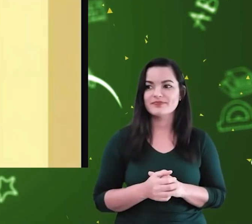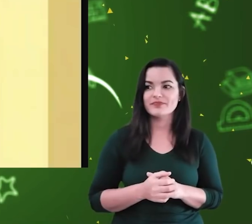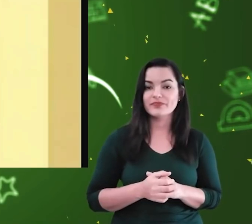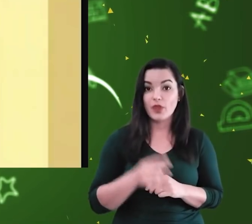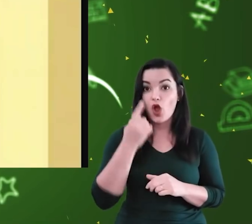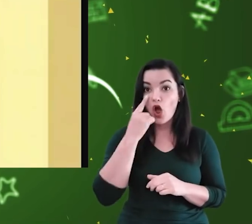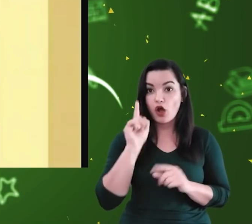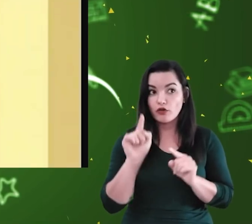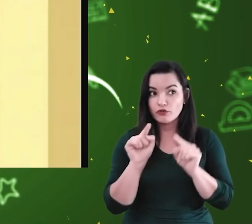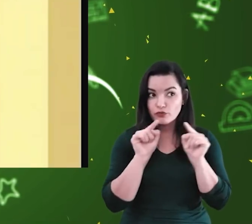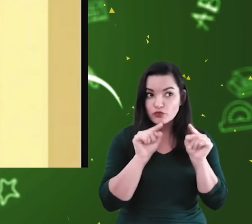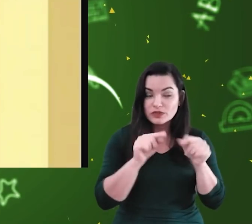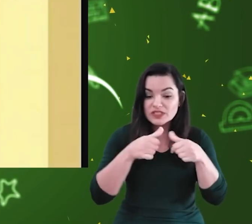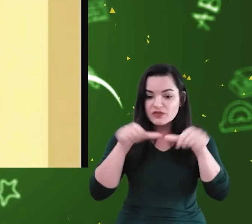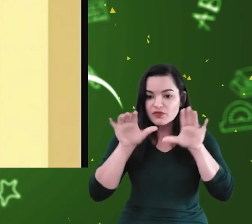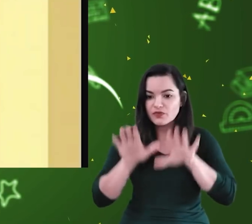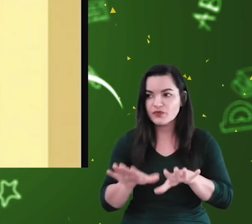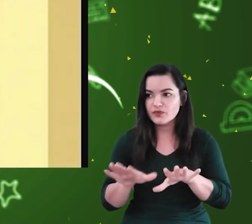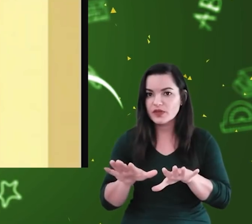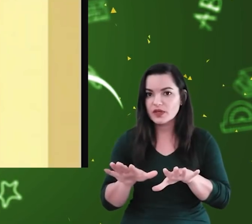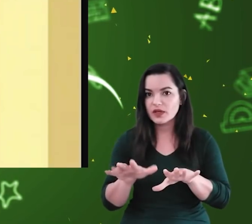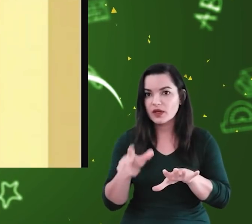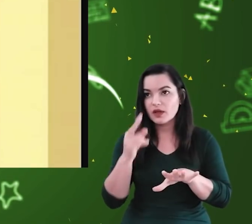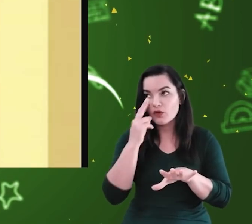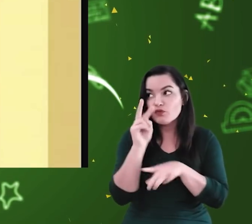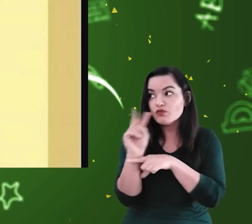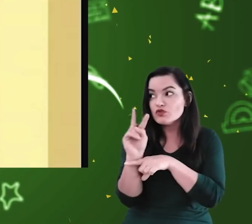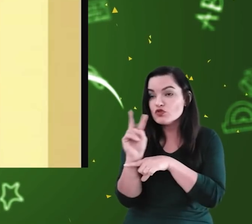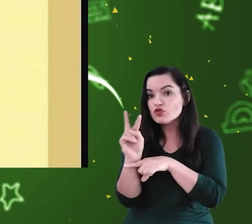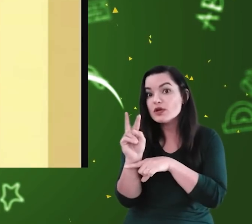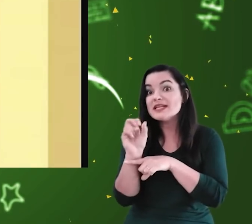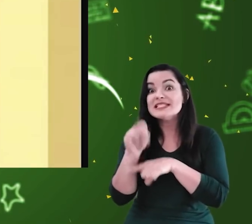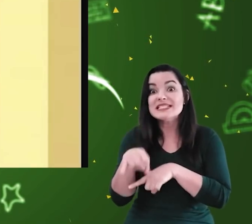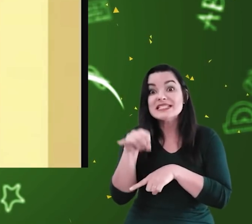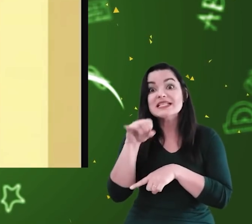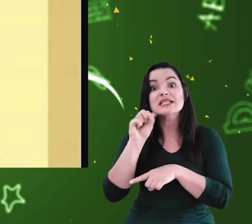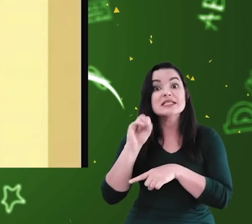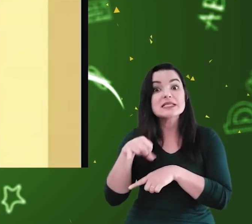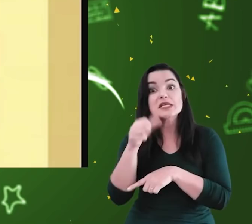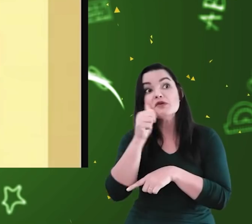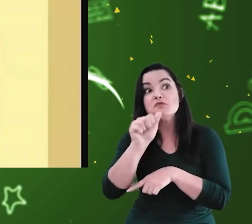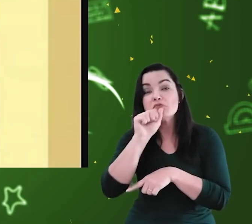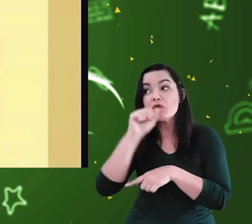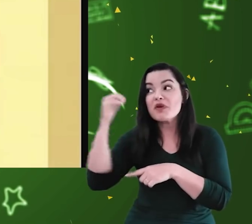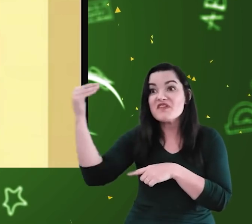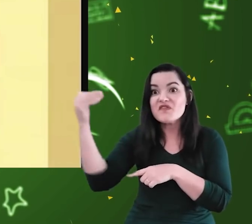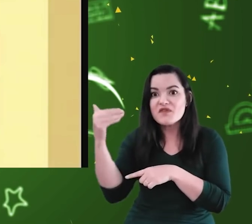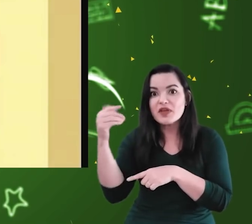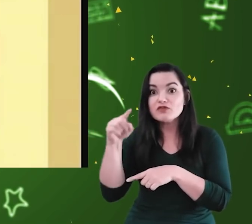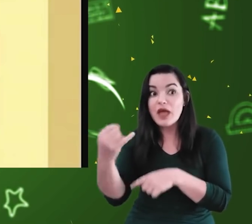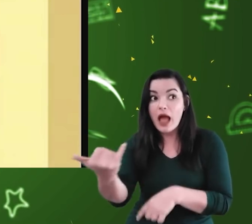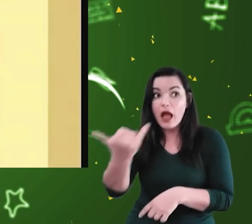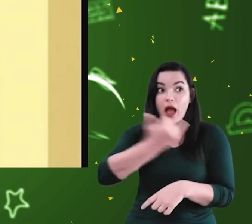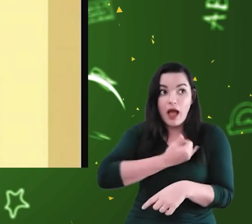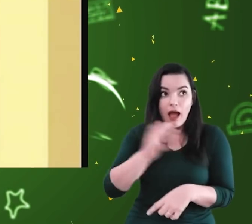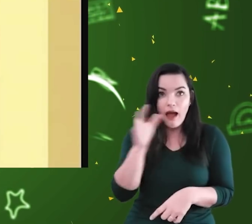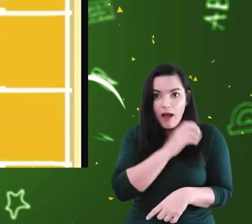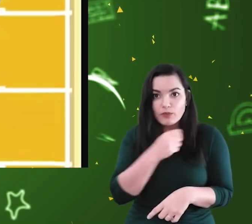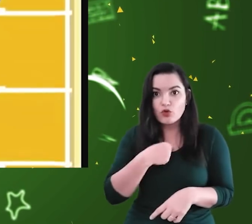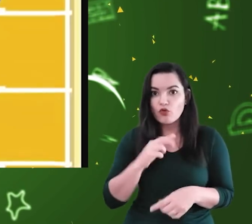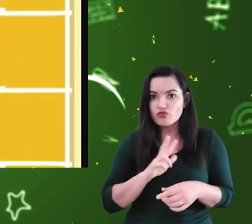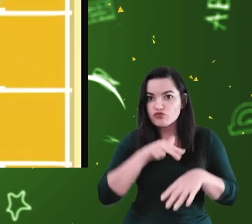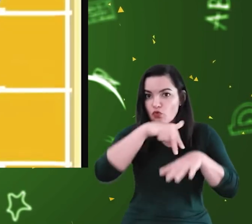Você fica aqui vigiando pra ver se a mamãe vem. Se ela vier, você me avisa. Eu tô lá pegando biscoito.